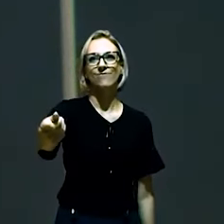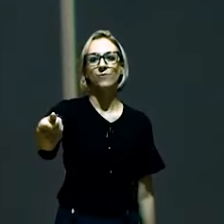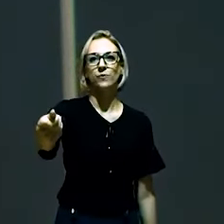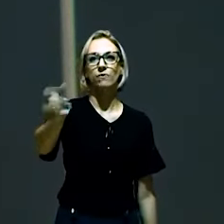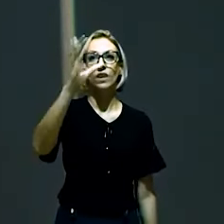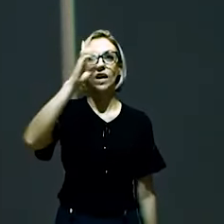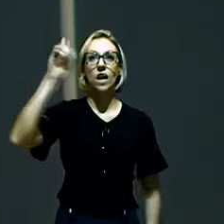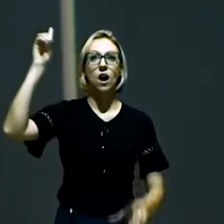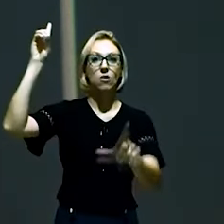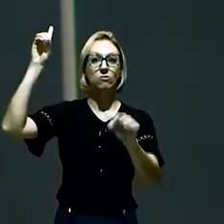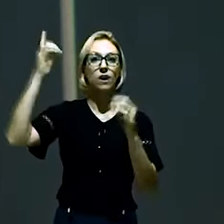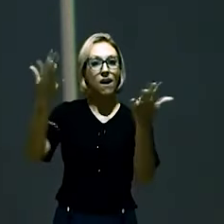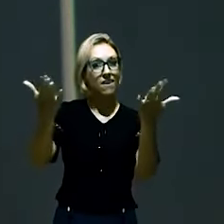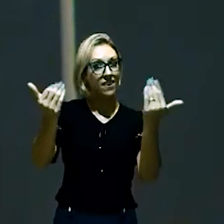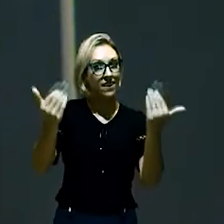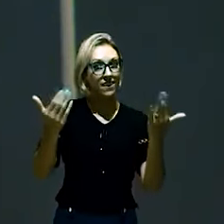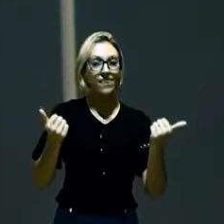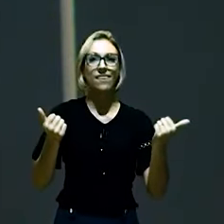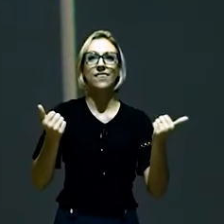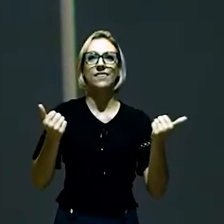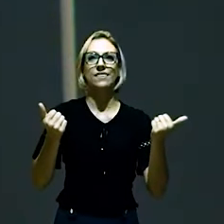Deus te chama nessa noite.